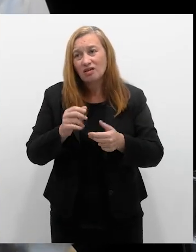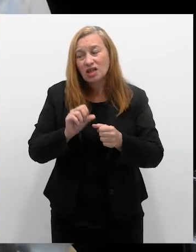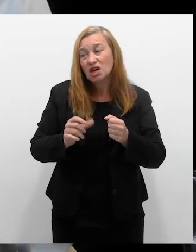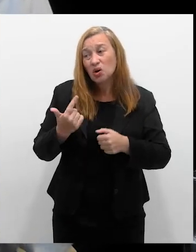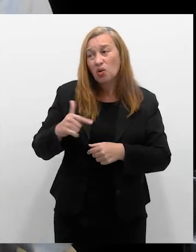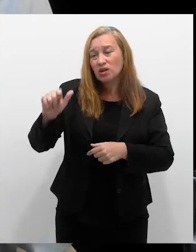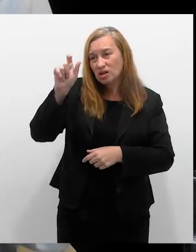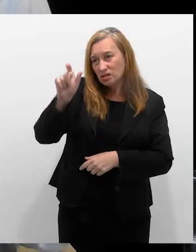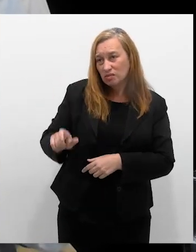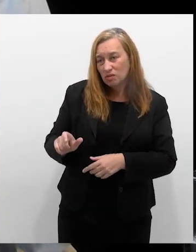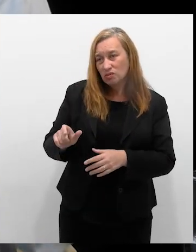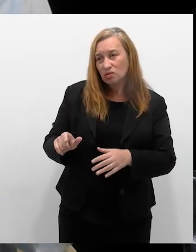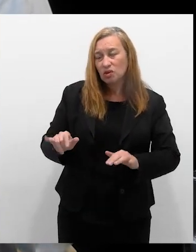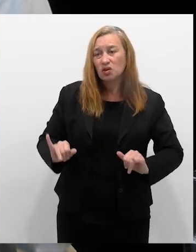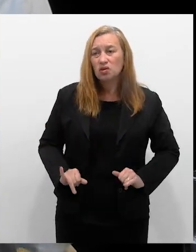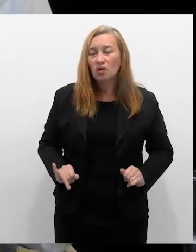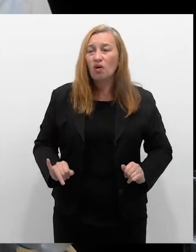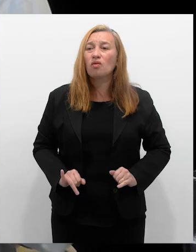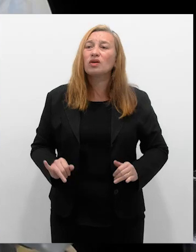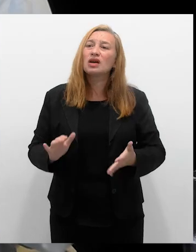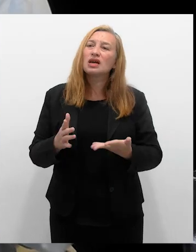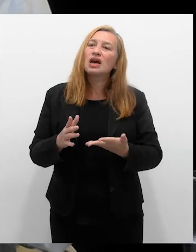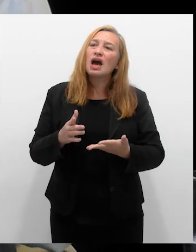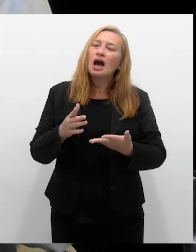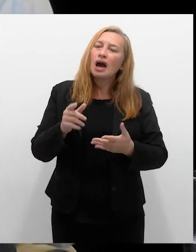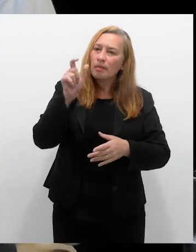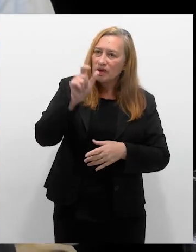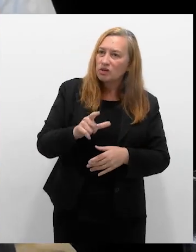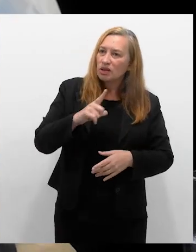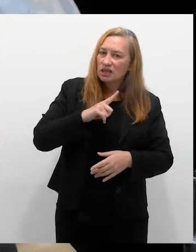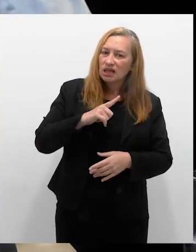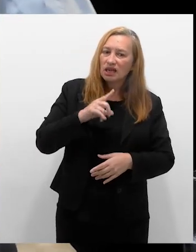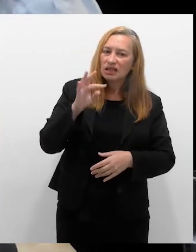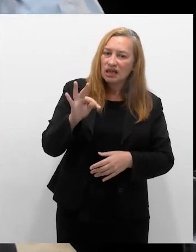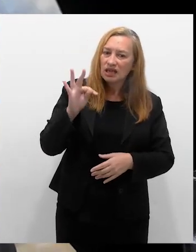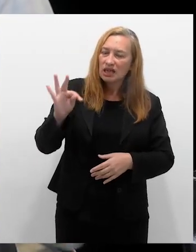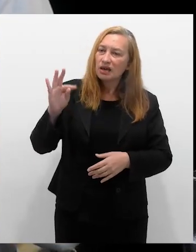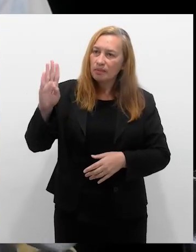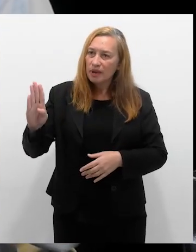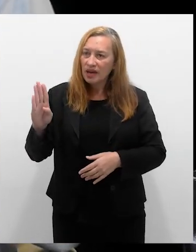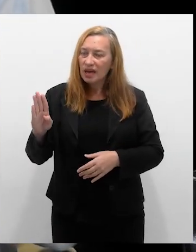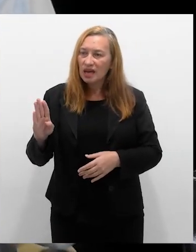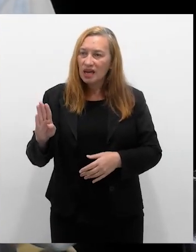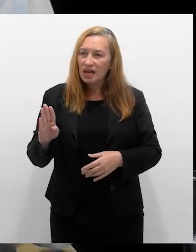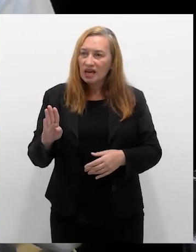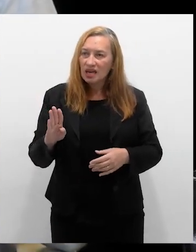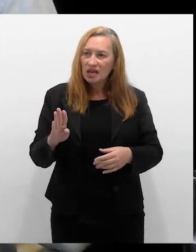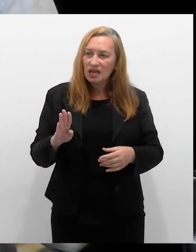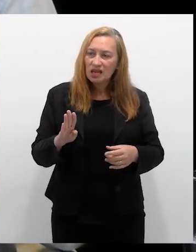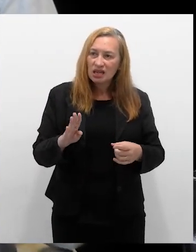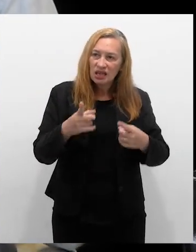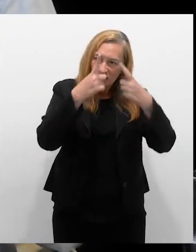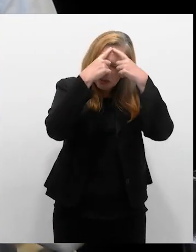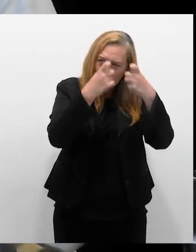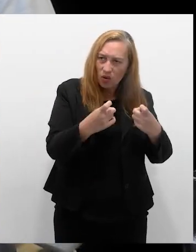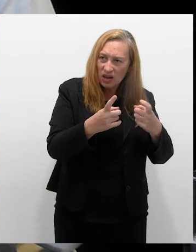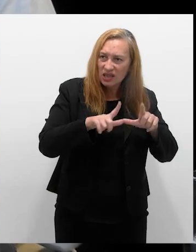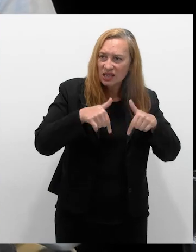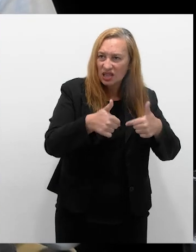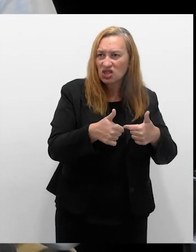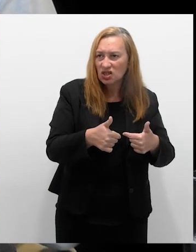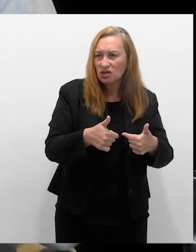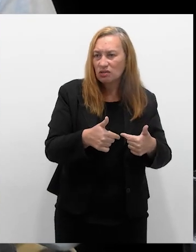sofram. Tá? Na maior parte das vezes, a pessoa que tem TPB e está lá tocando terror, digamos assim, ela não está mal